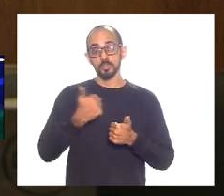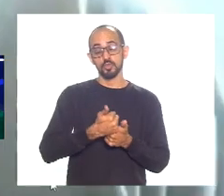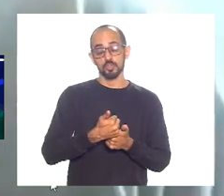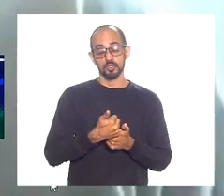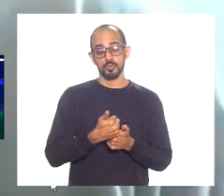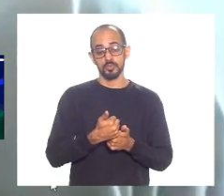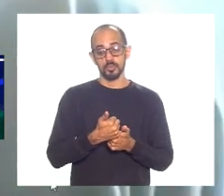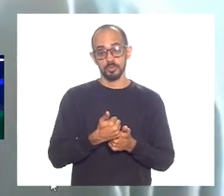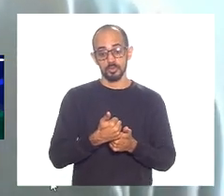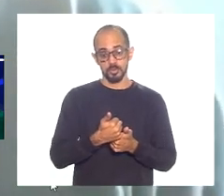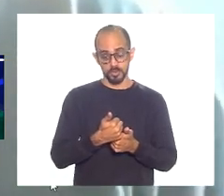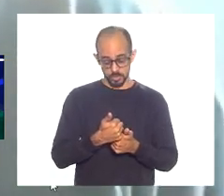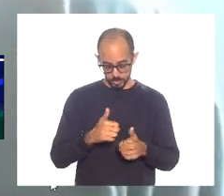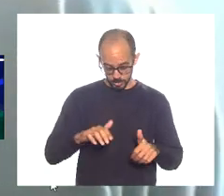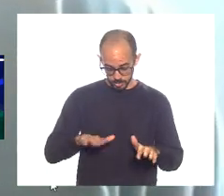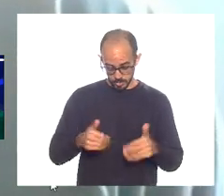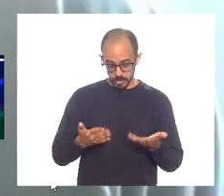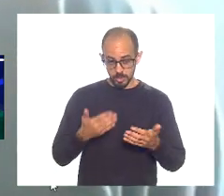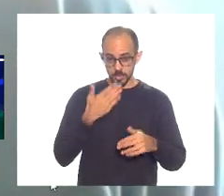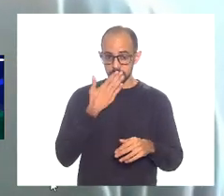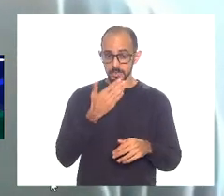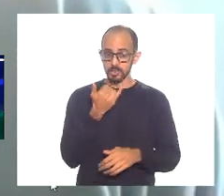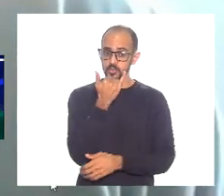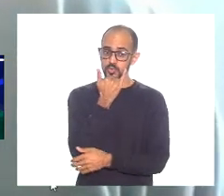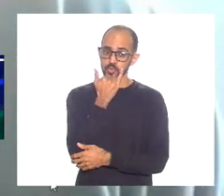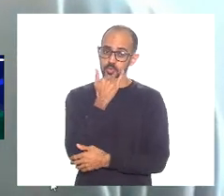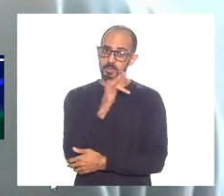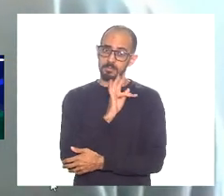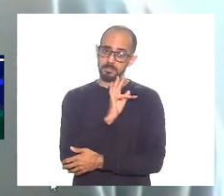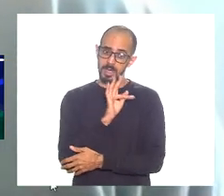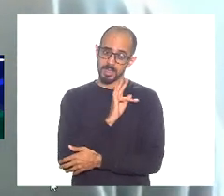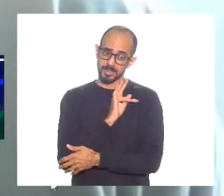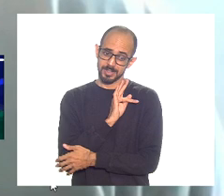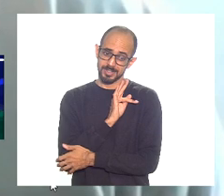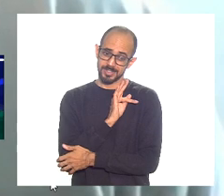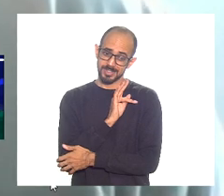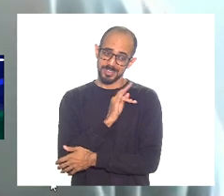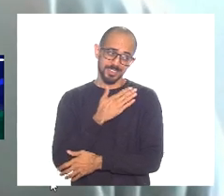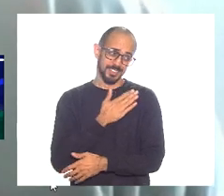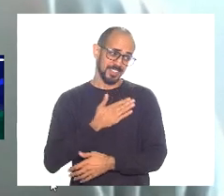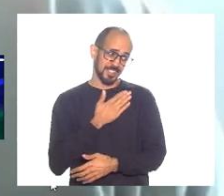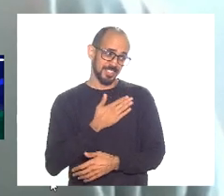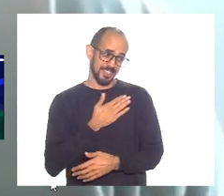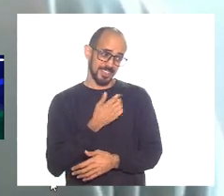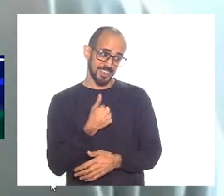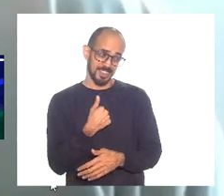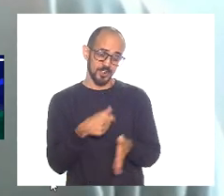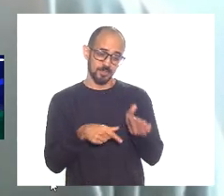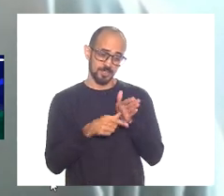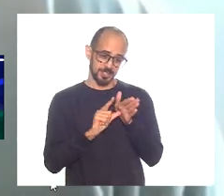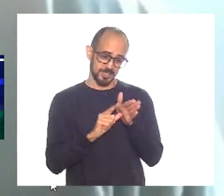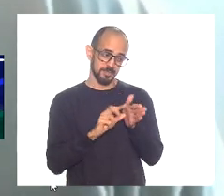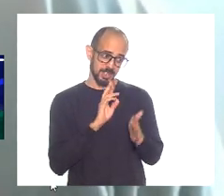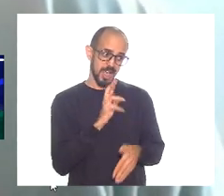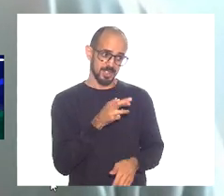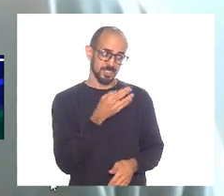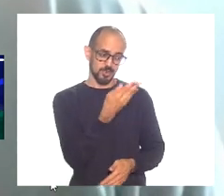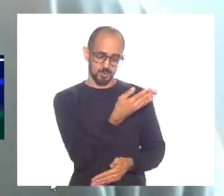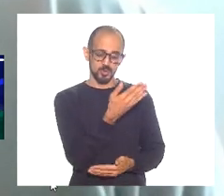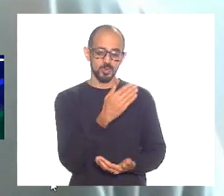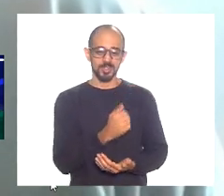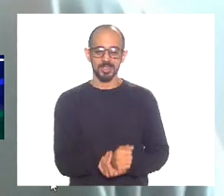Então, eu peço desculpas a Marta Rocha. Marta, querida, eu me antecipei, você tem razão.